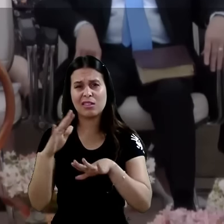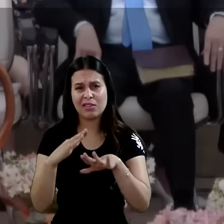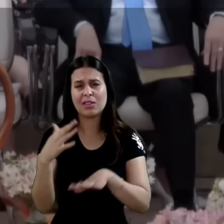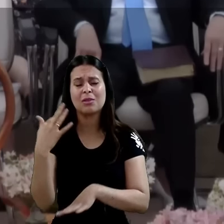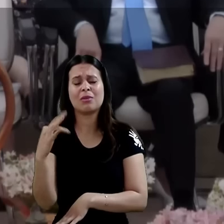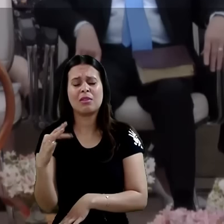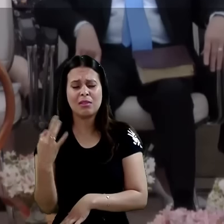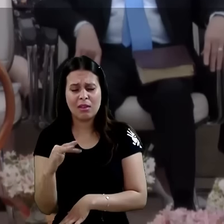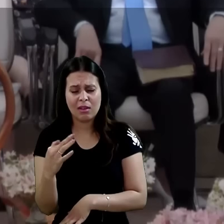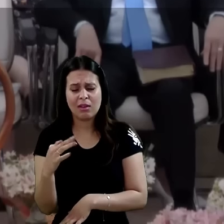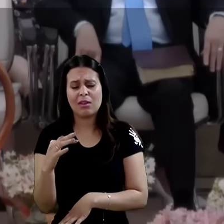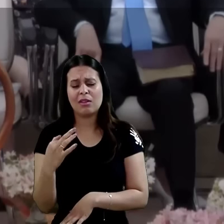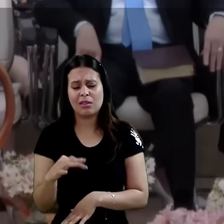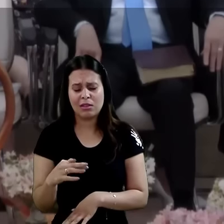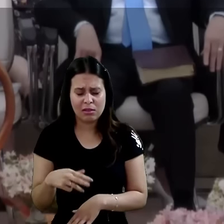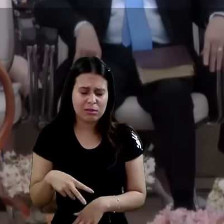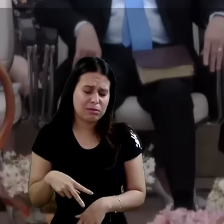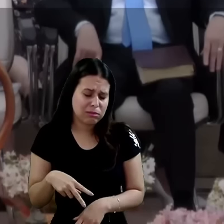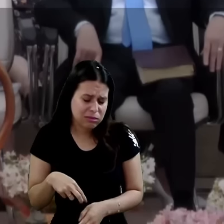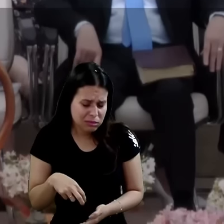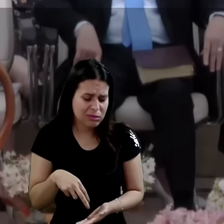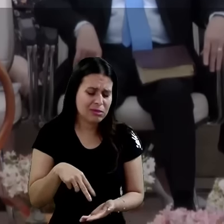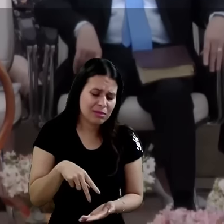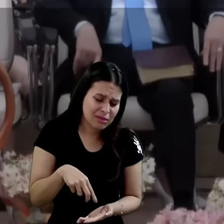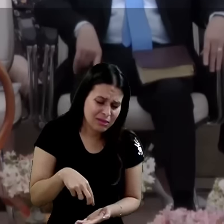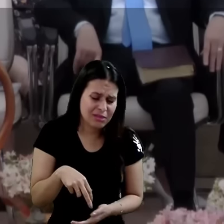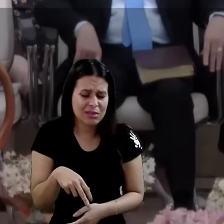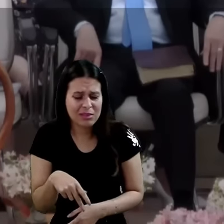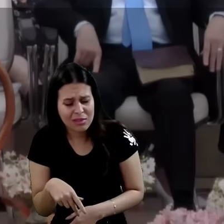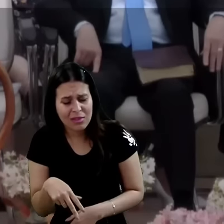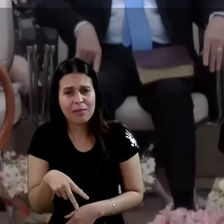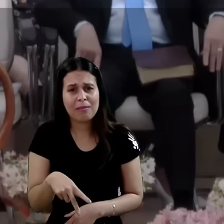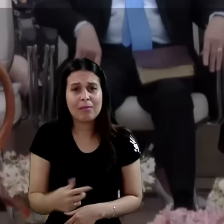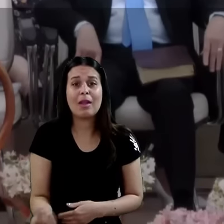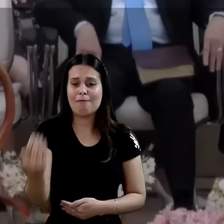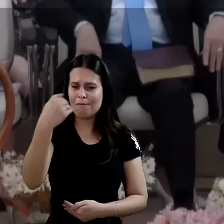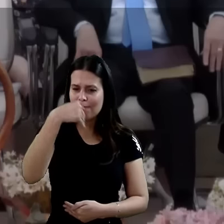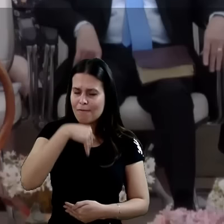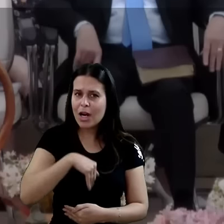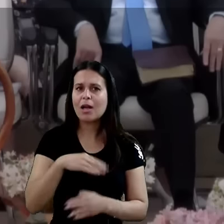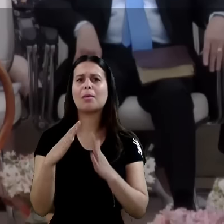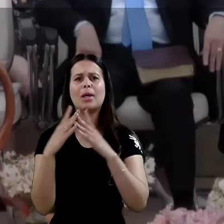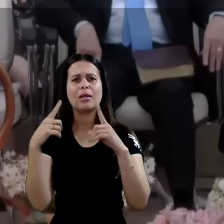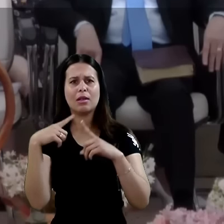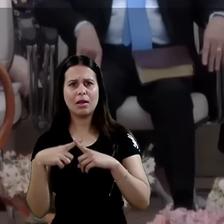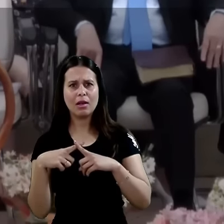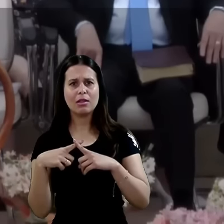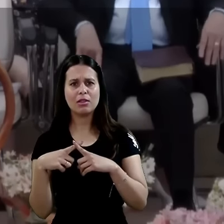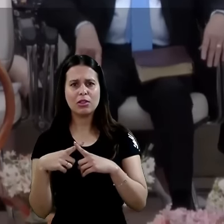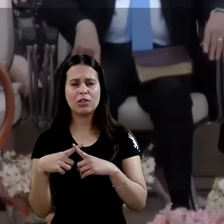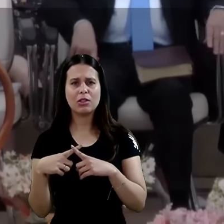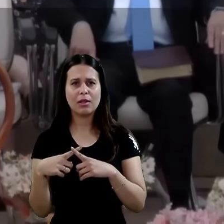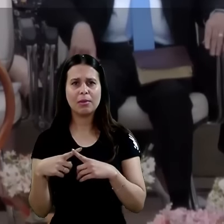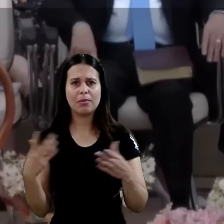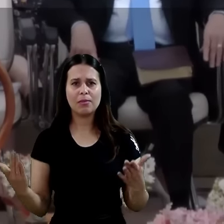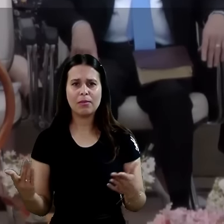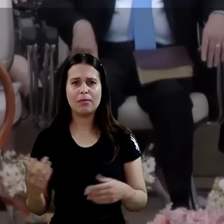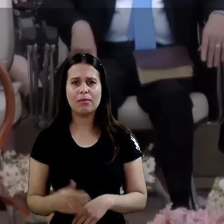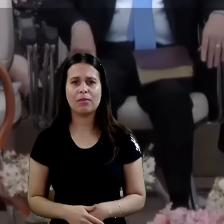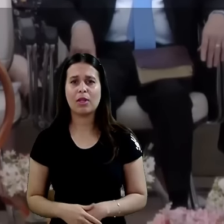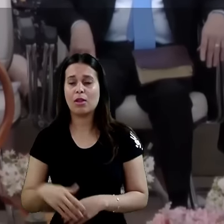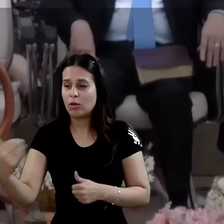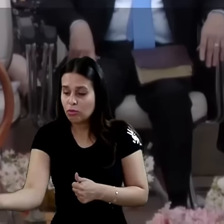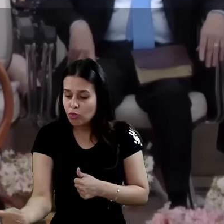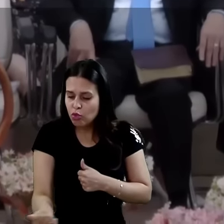para caminhar e vem mas a gente tem que trazer a casa a gente tem que trazer